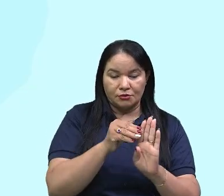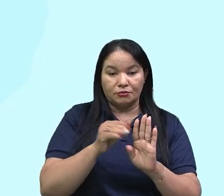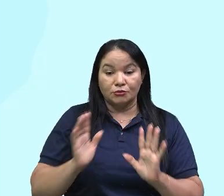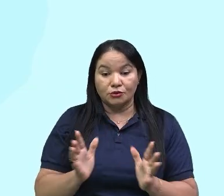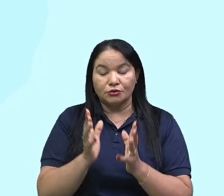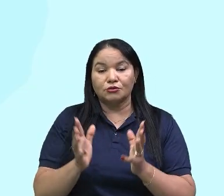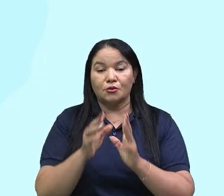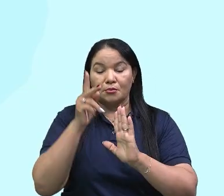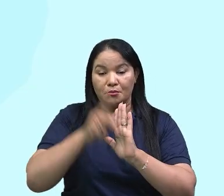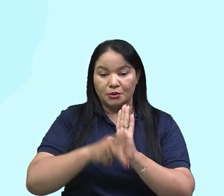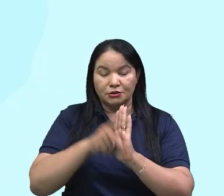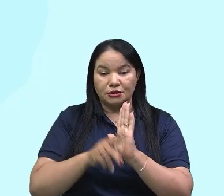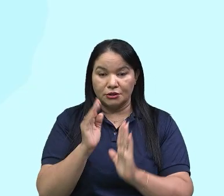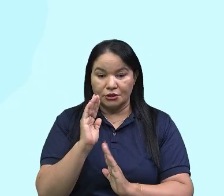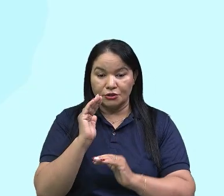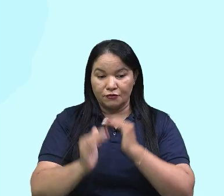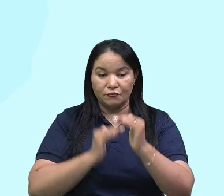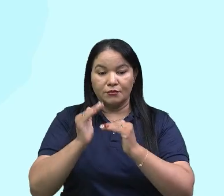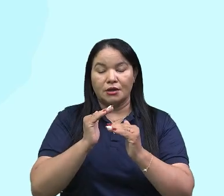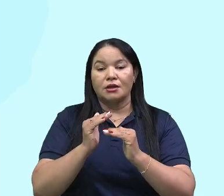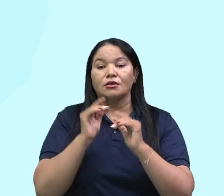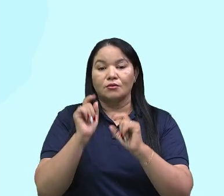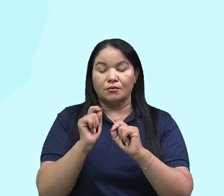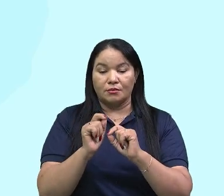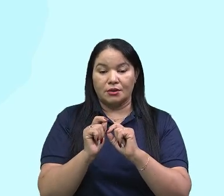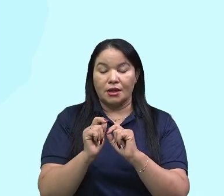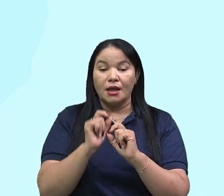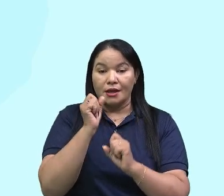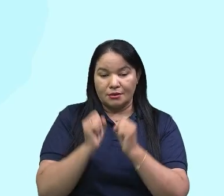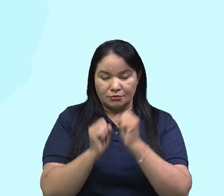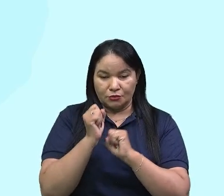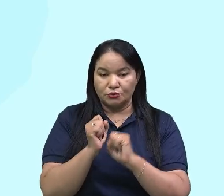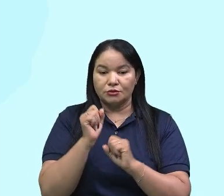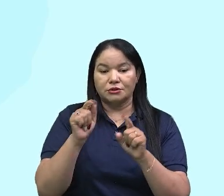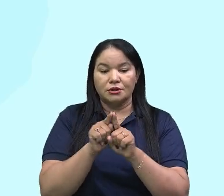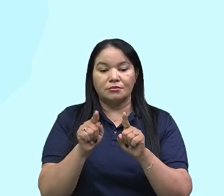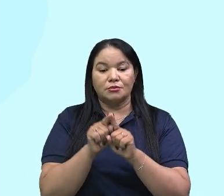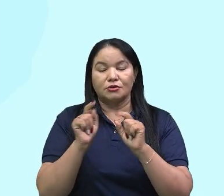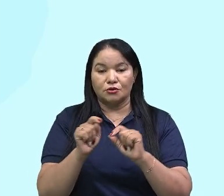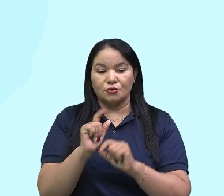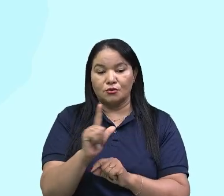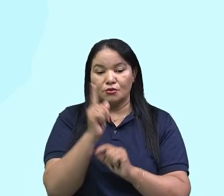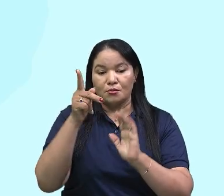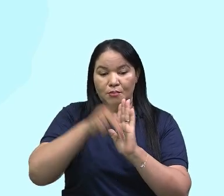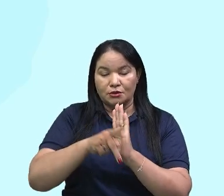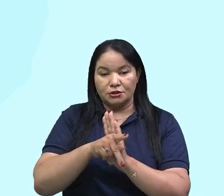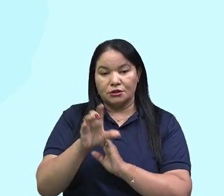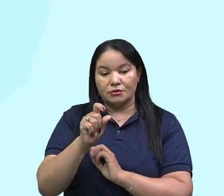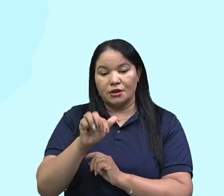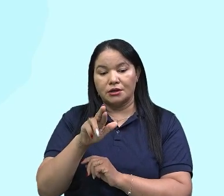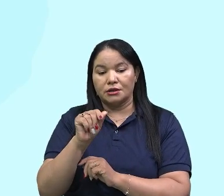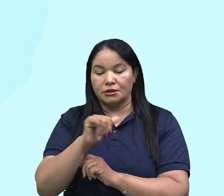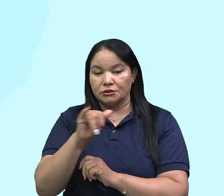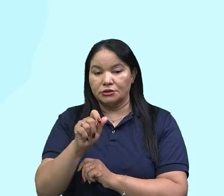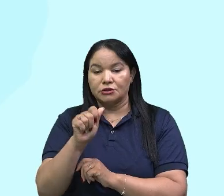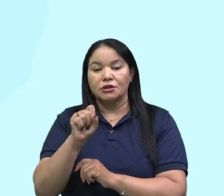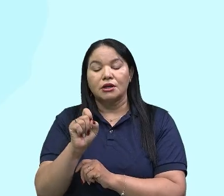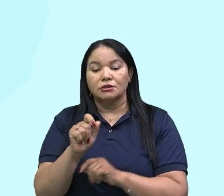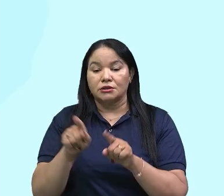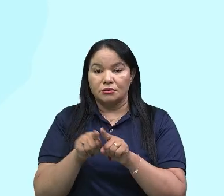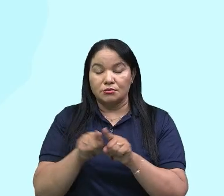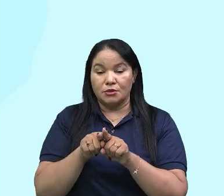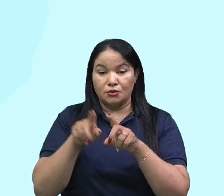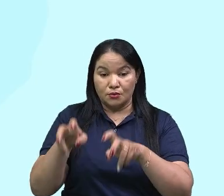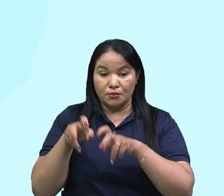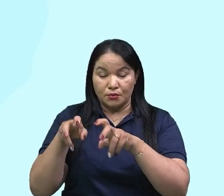por projetos de desenvolvimento como a Zona Franca de Manaus e o Projeto Carajás, e o êxodo rural para o